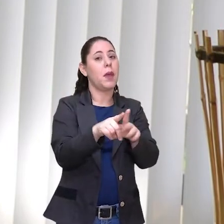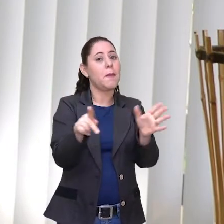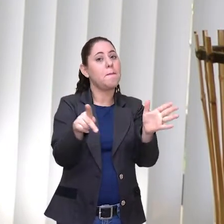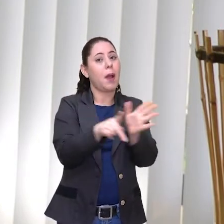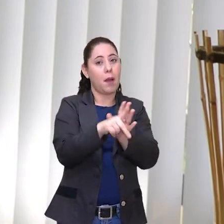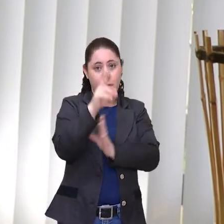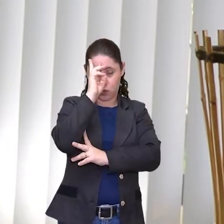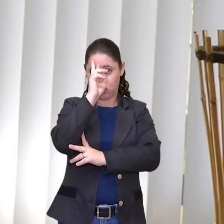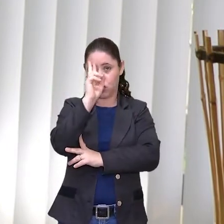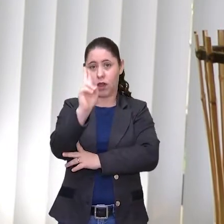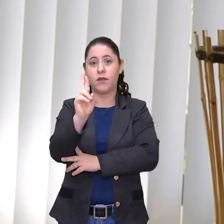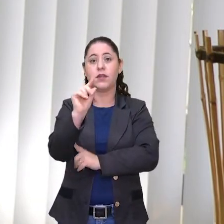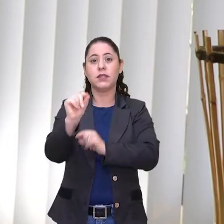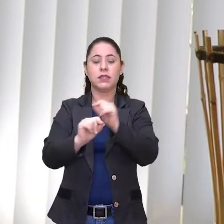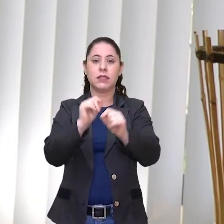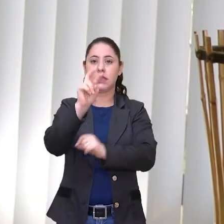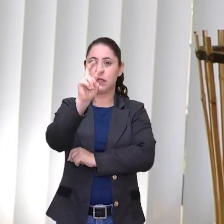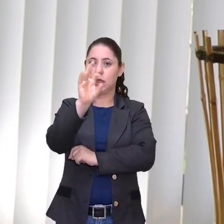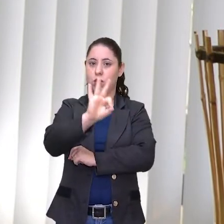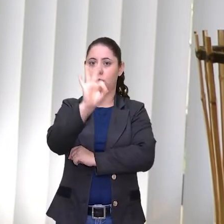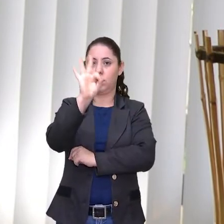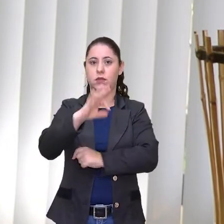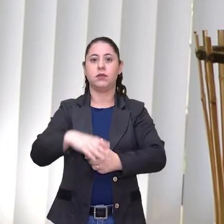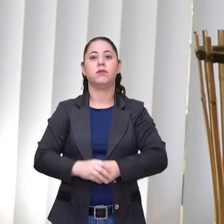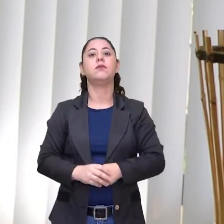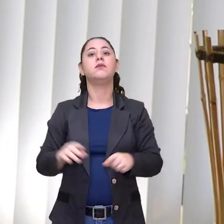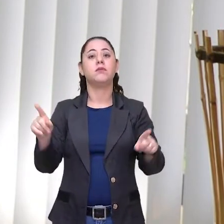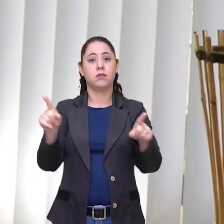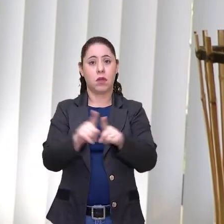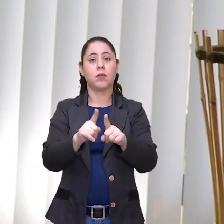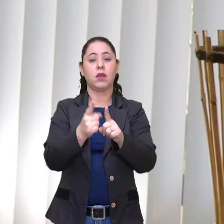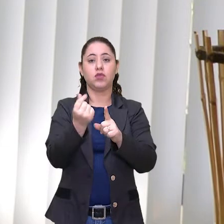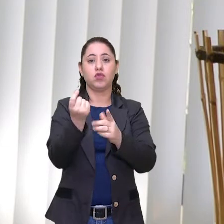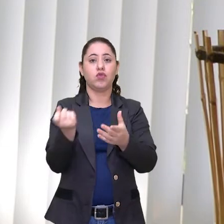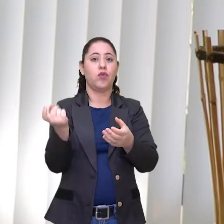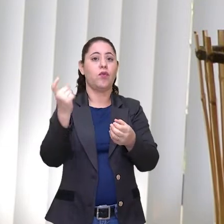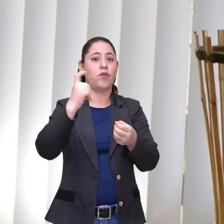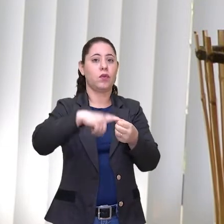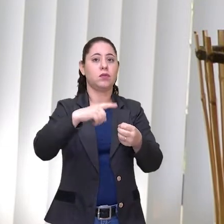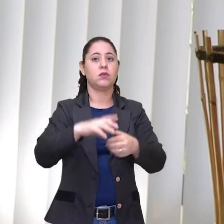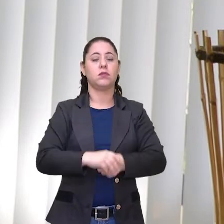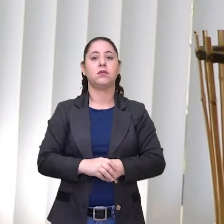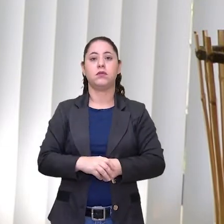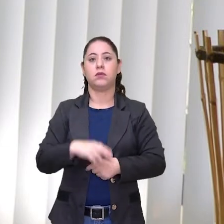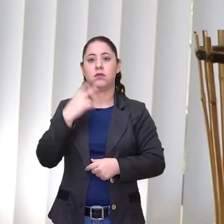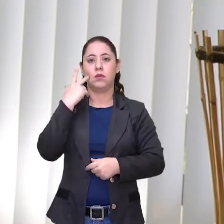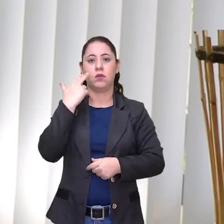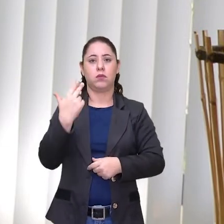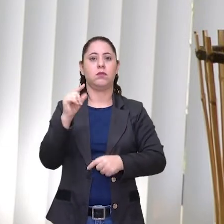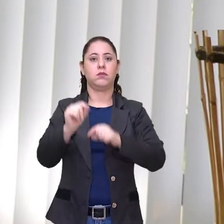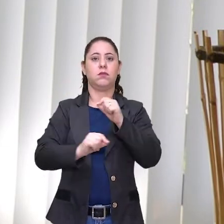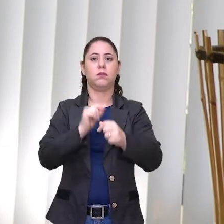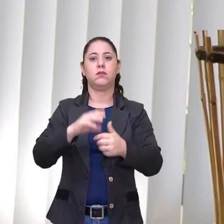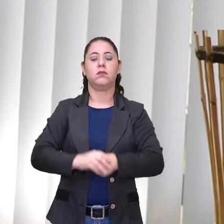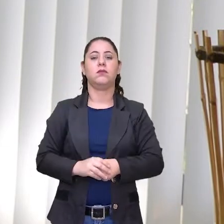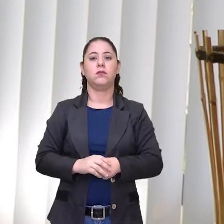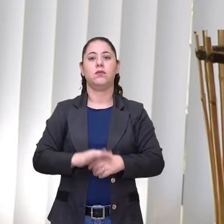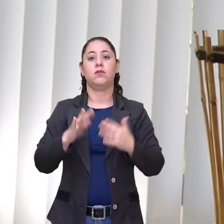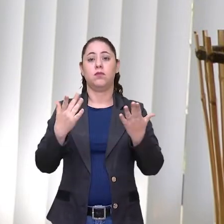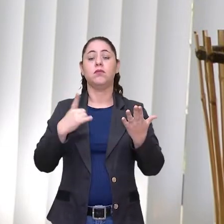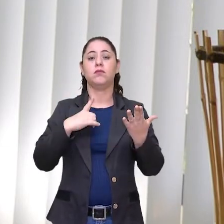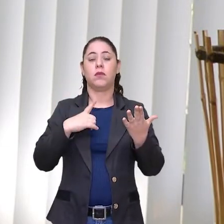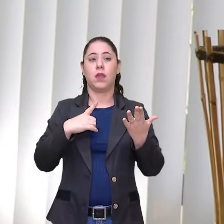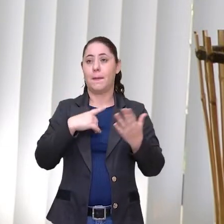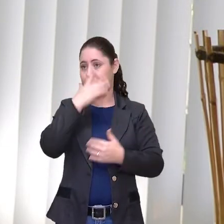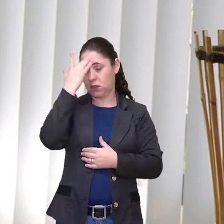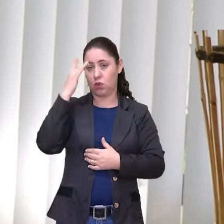a comissão do leiloeiro, que é de 5%, também é devolvida. Num negócio comum, onde